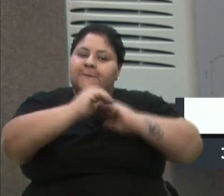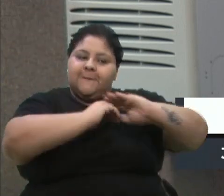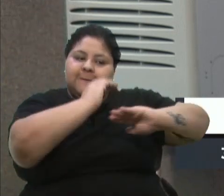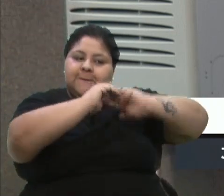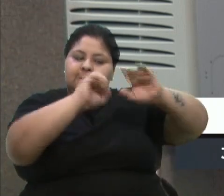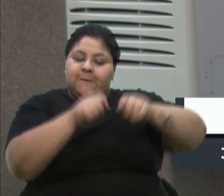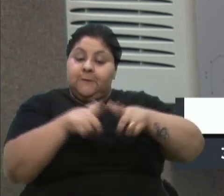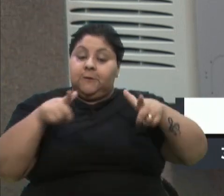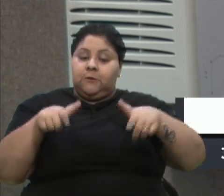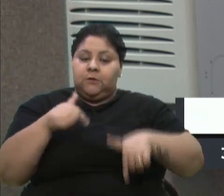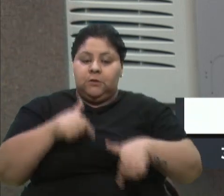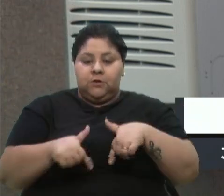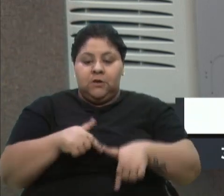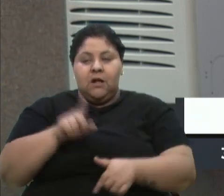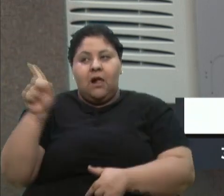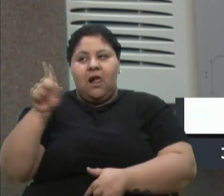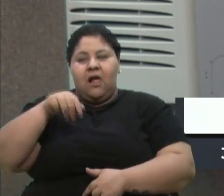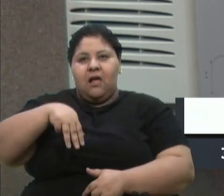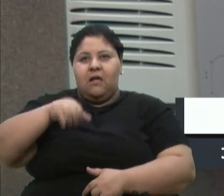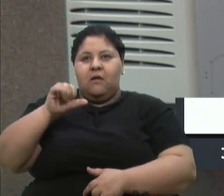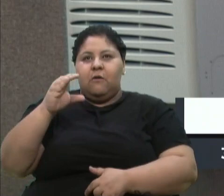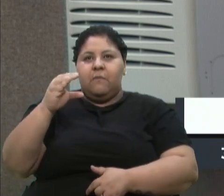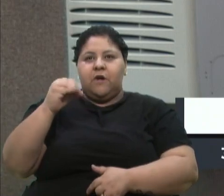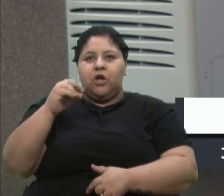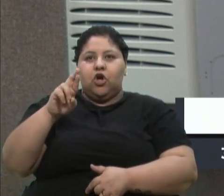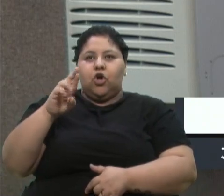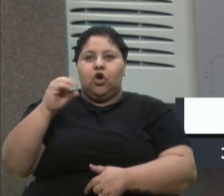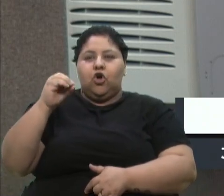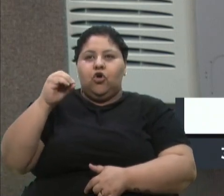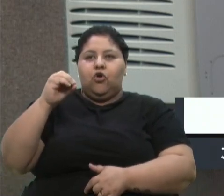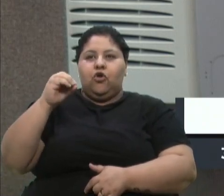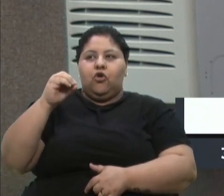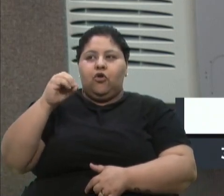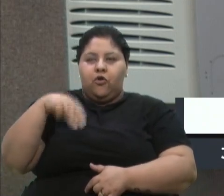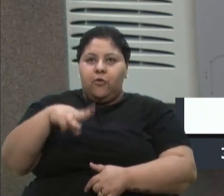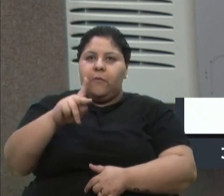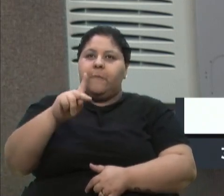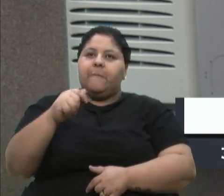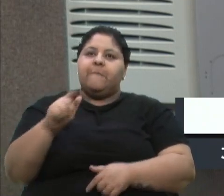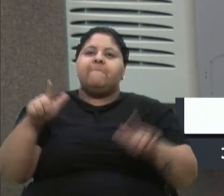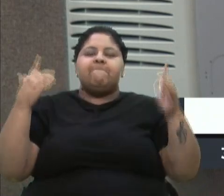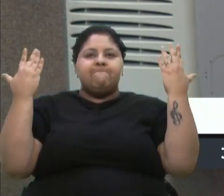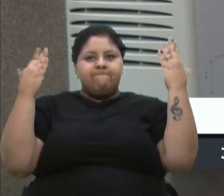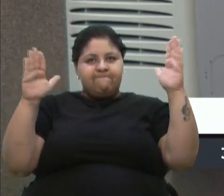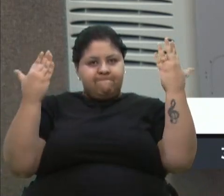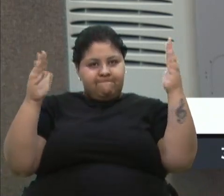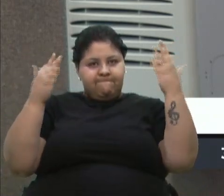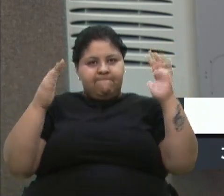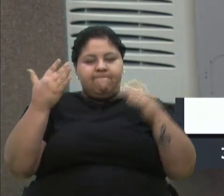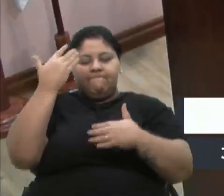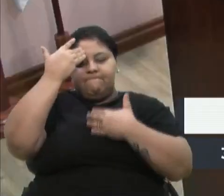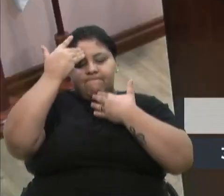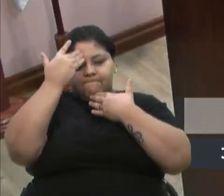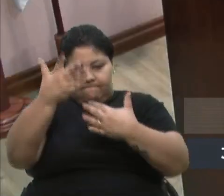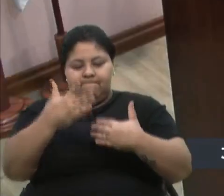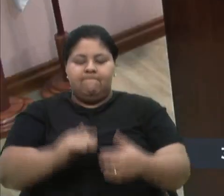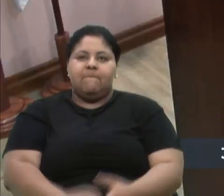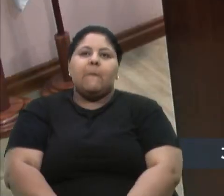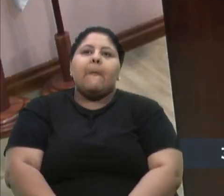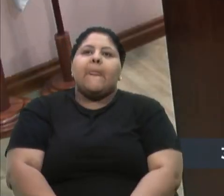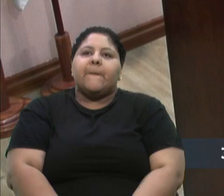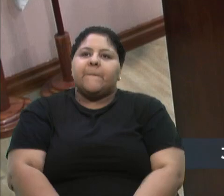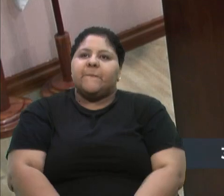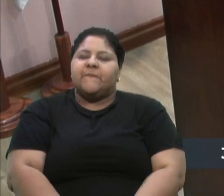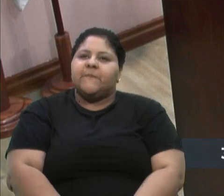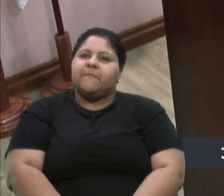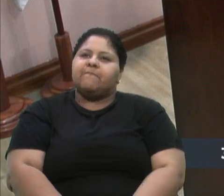lá na Microempa e também a todos os contabilistas. Então, parabéns ao senhor Vinícius Valer. Obrigado, presidente. Obrigado.